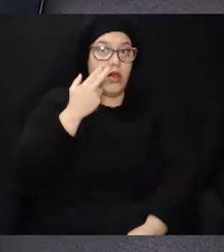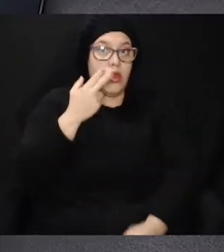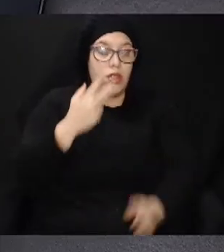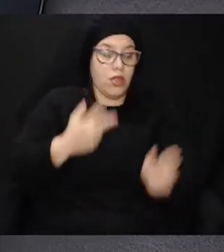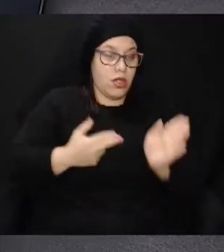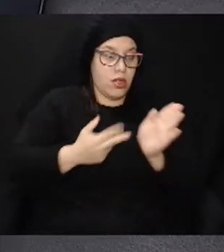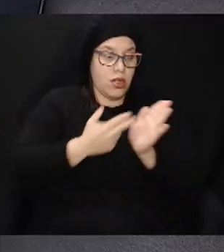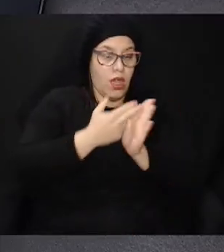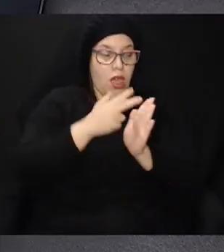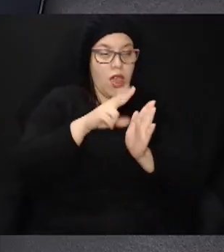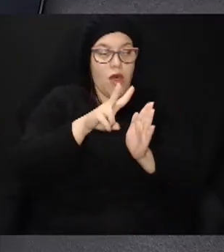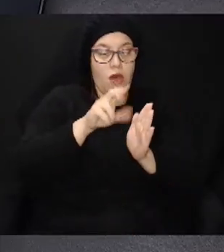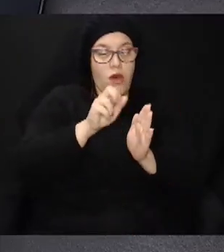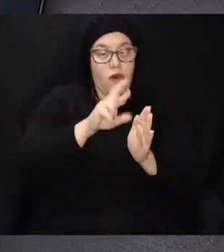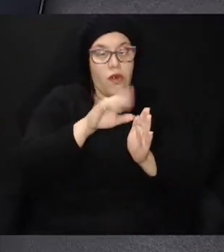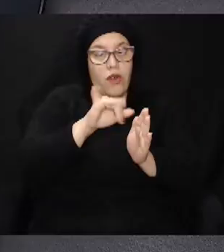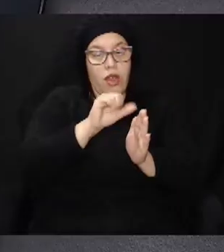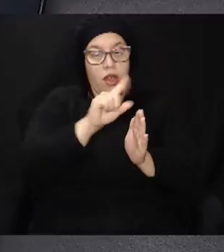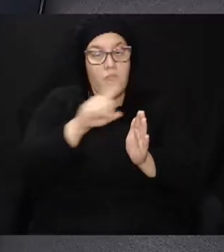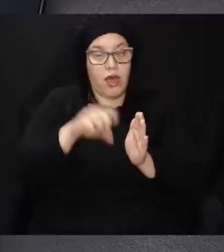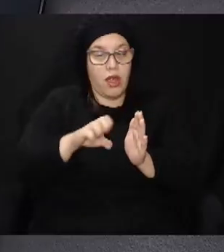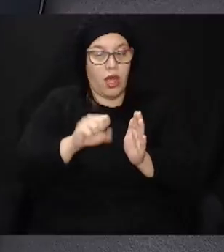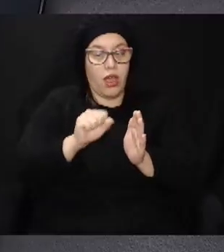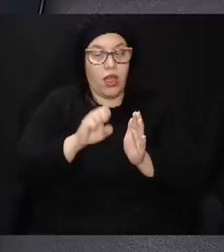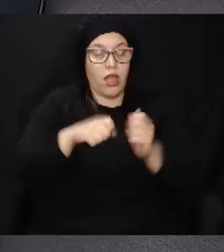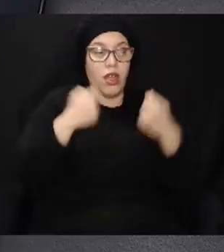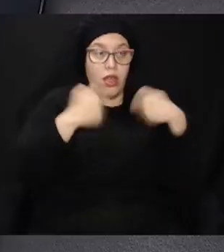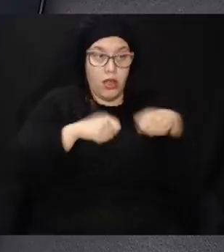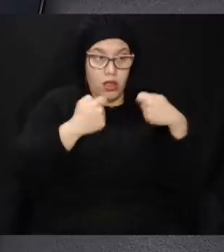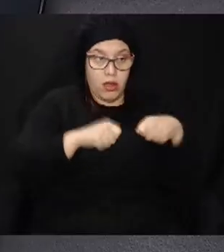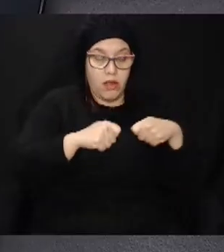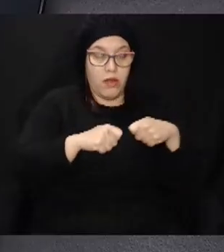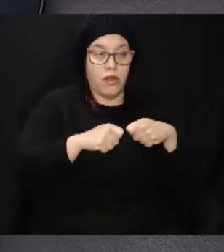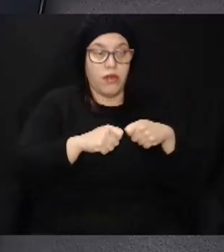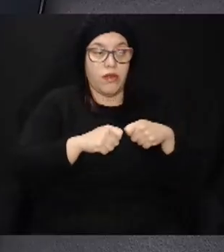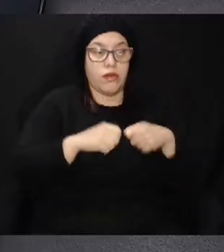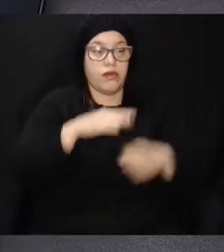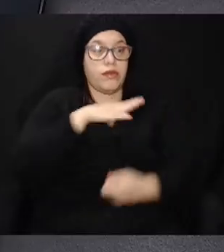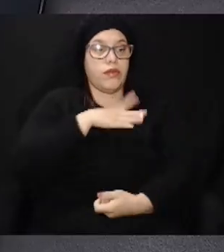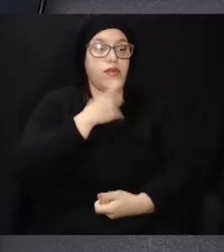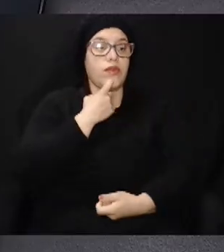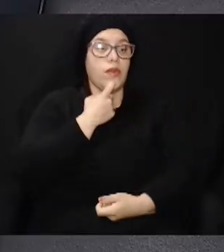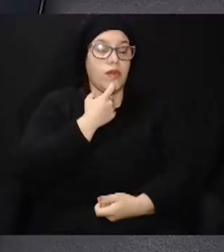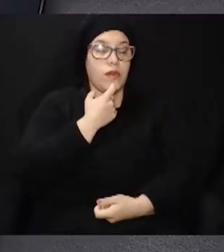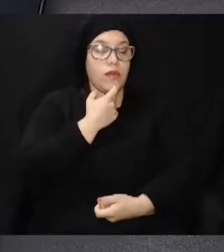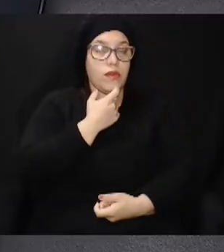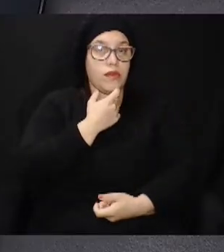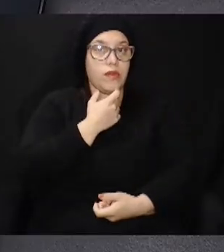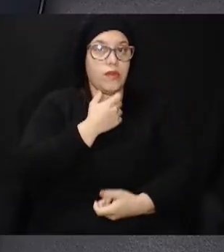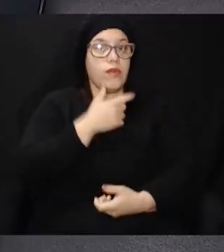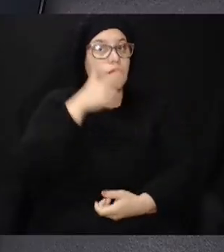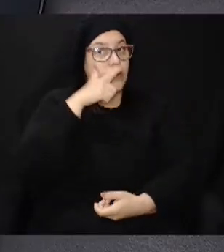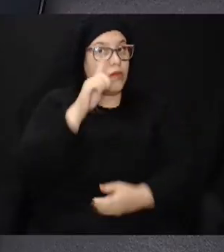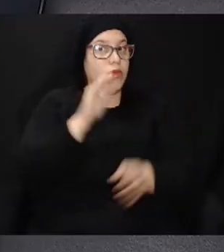seja, também é uma demanda reprimida, uma necessidade da cidade de Campinas, e nós estamos conseguindo